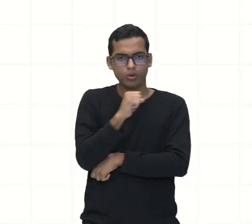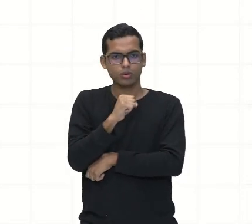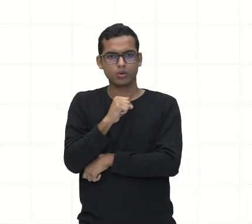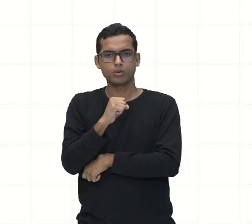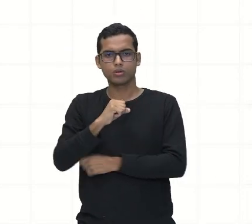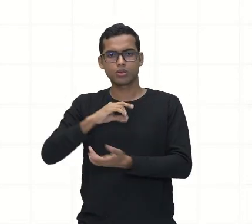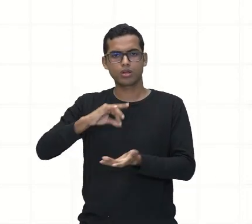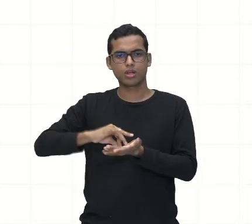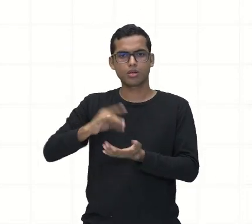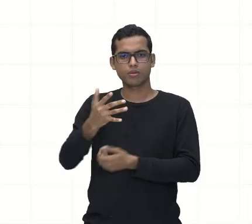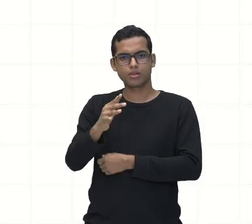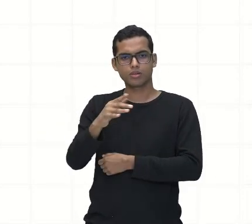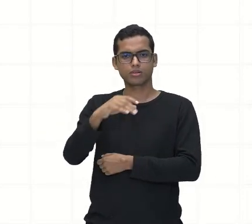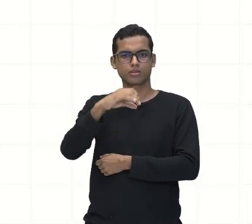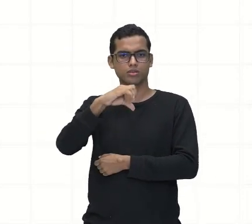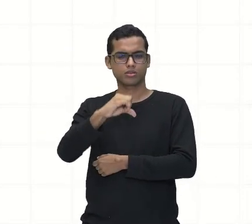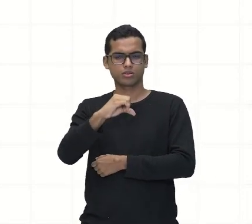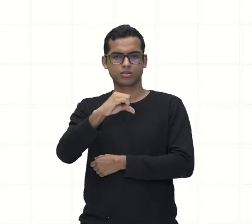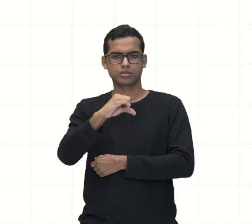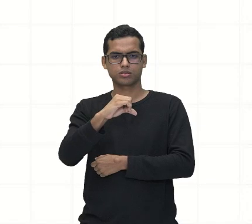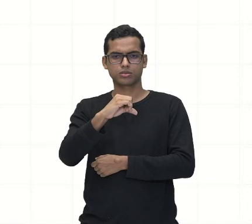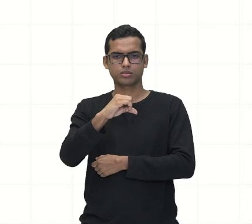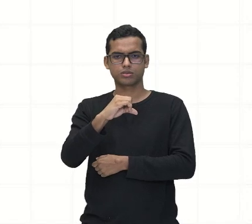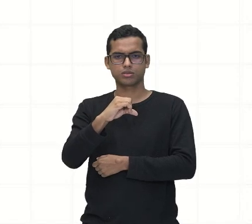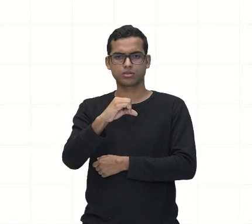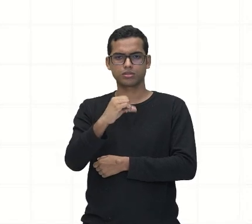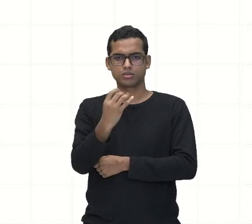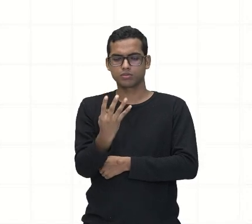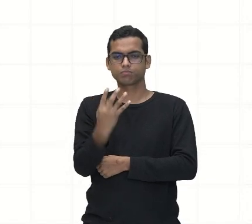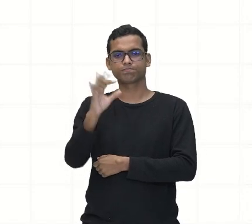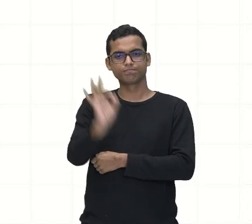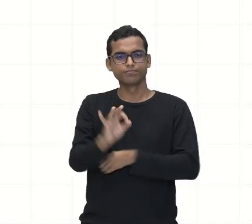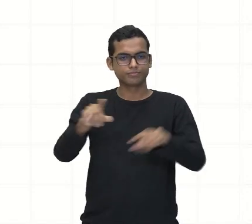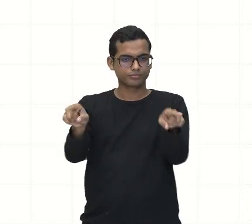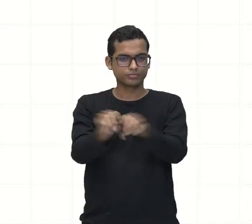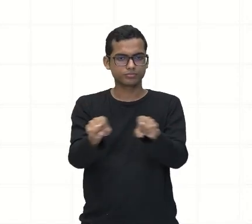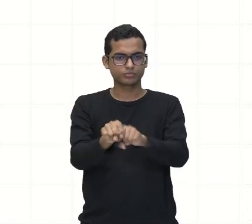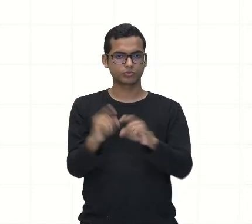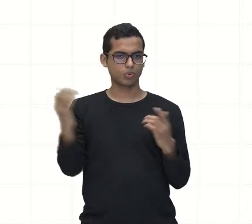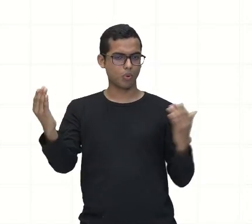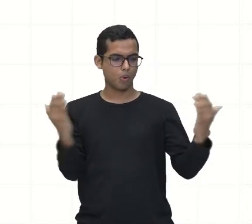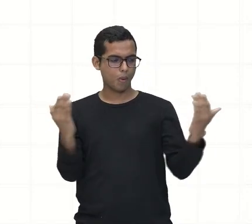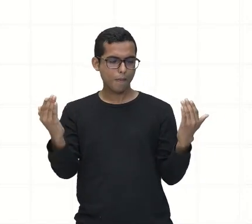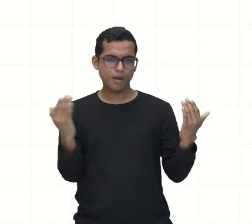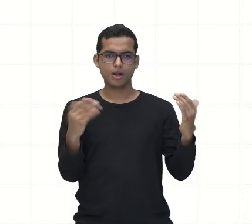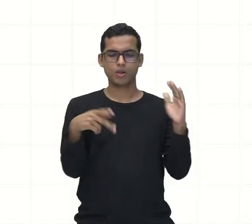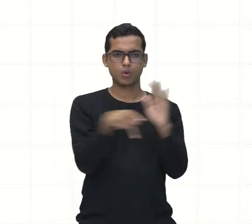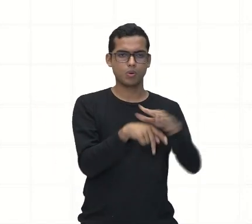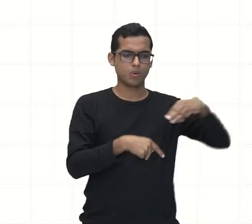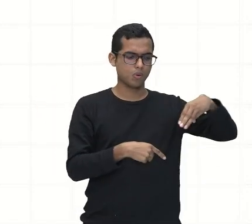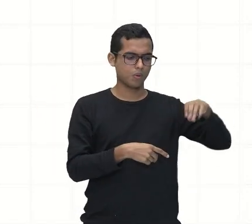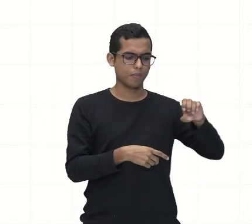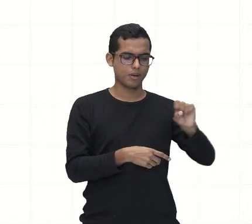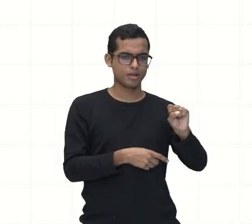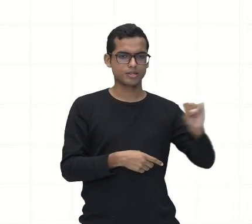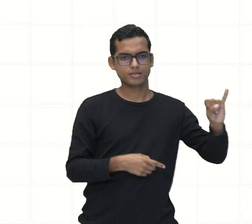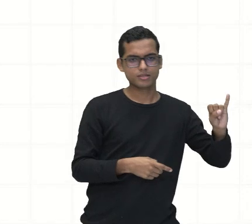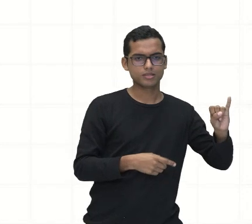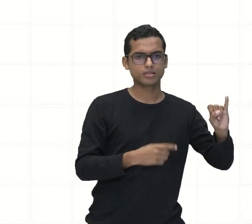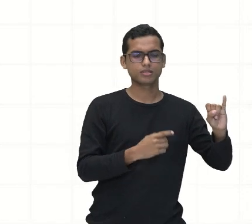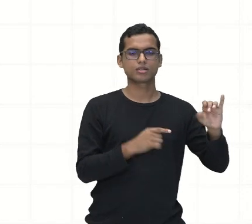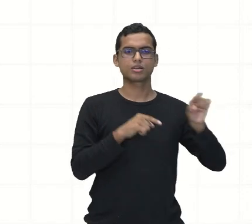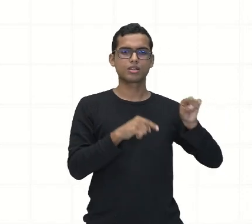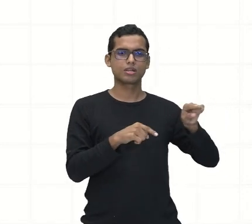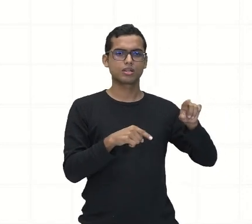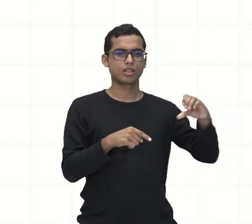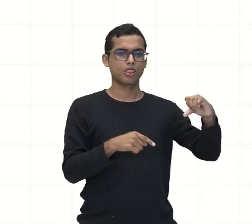melhor habilidade do Neymar. Já comparado com o Messi, a reação, ó, é de 94 e o Messi é